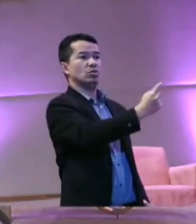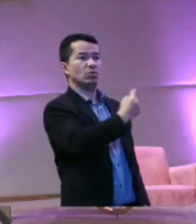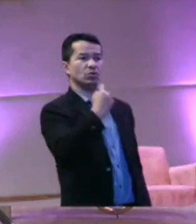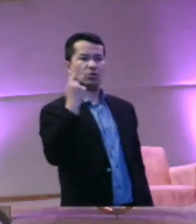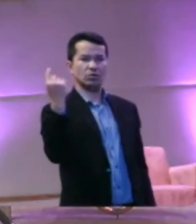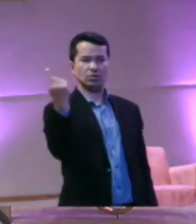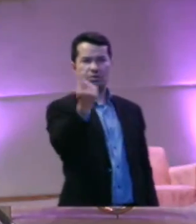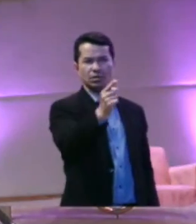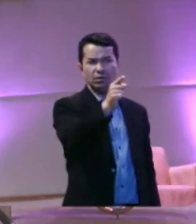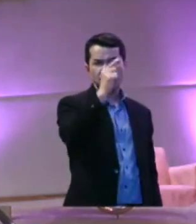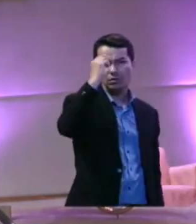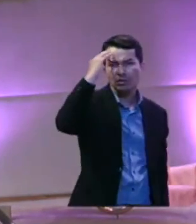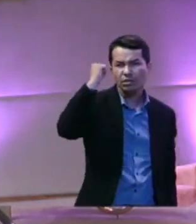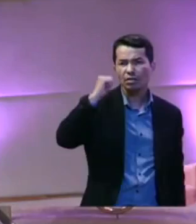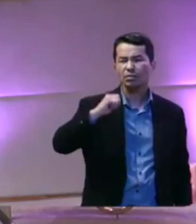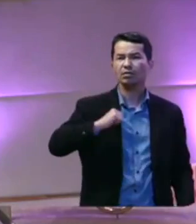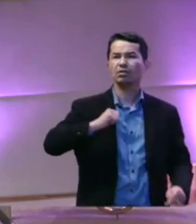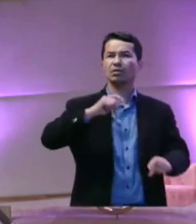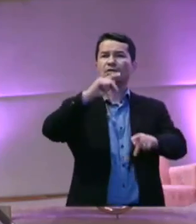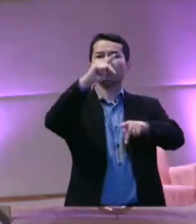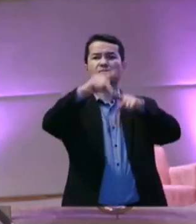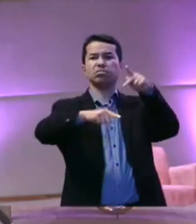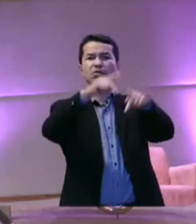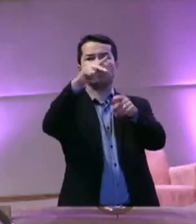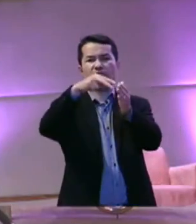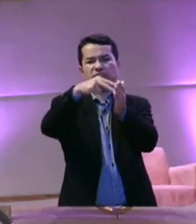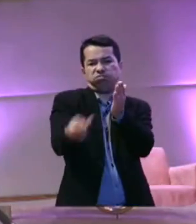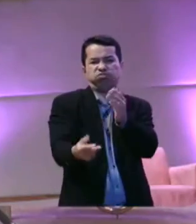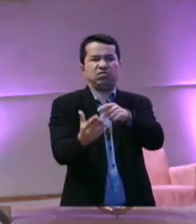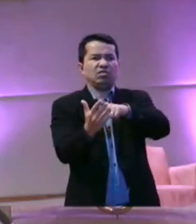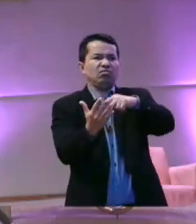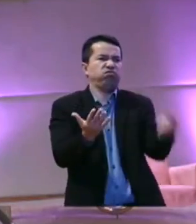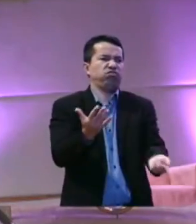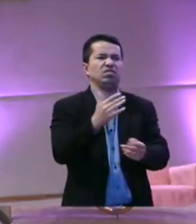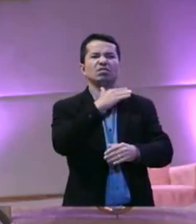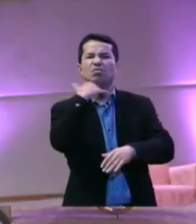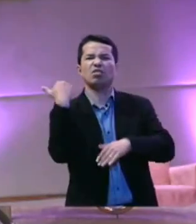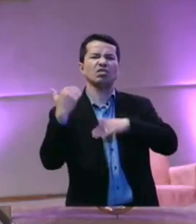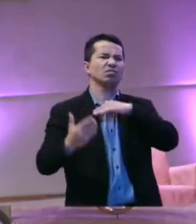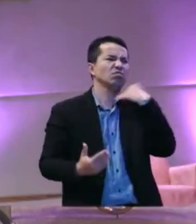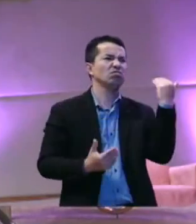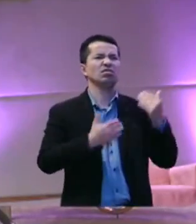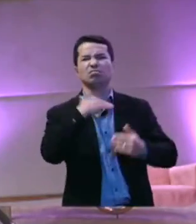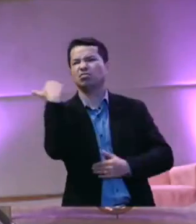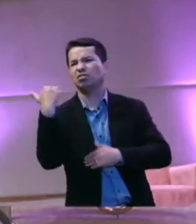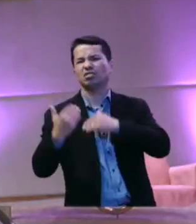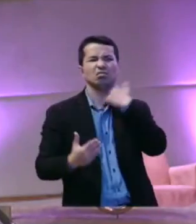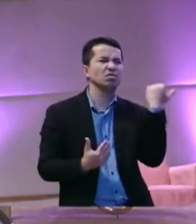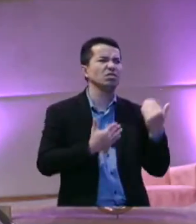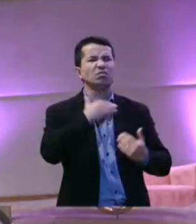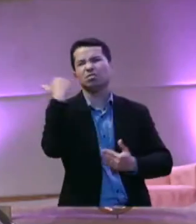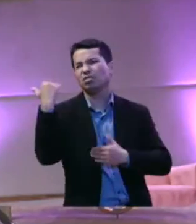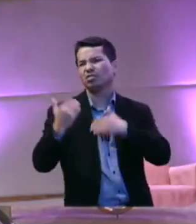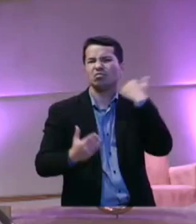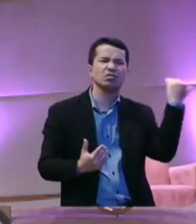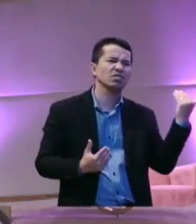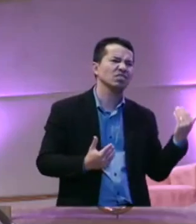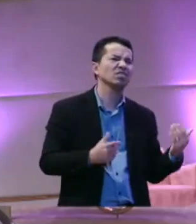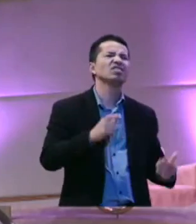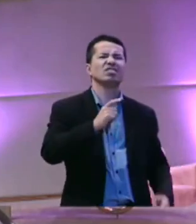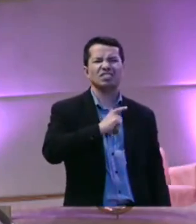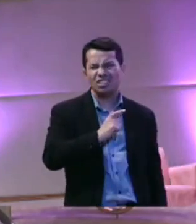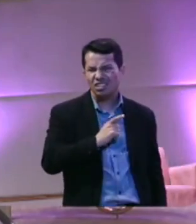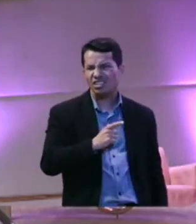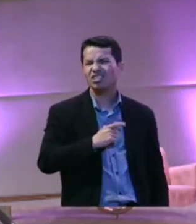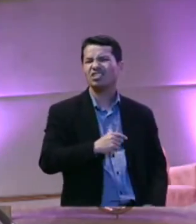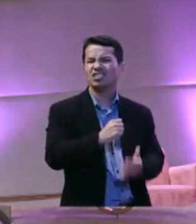perecendo. A nossa igreja tem feito muito, e eu não me levanto aqui para dizer ao contrário. Eu sou grata ao